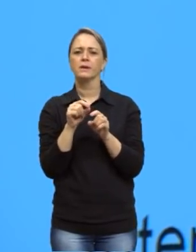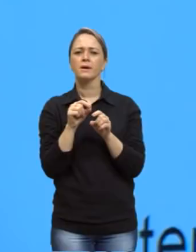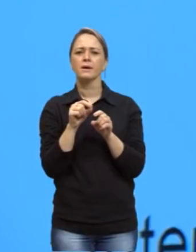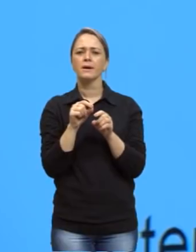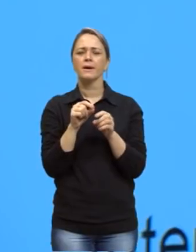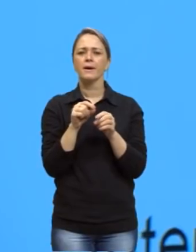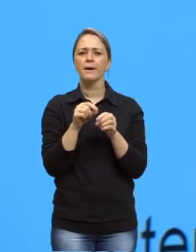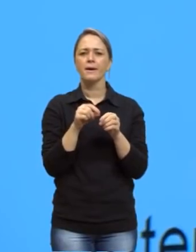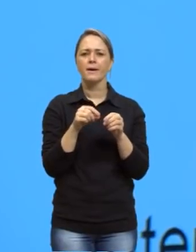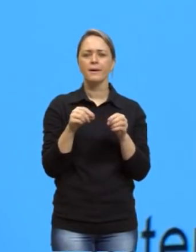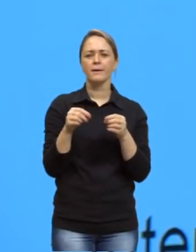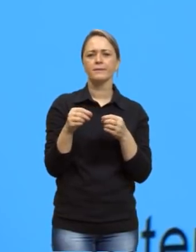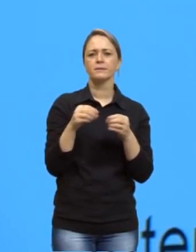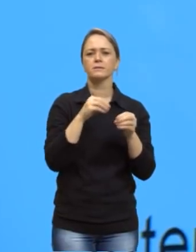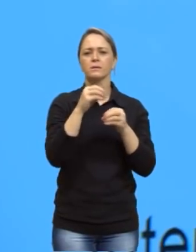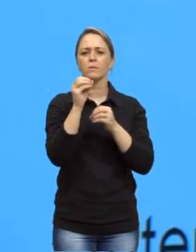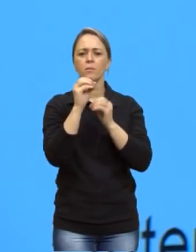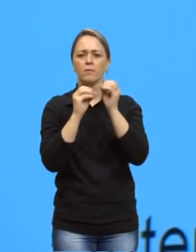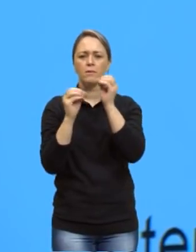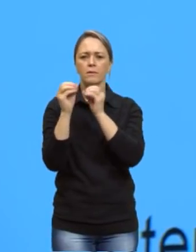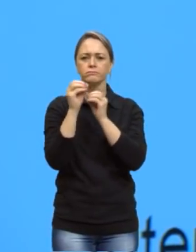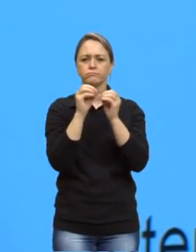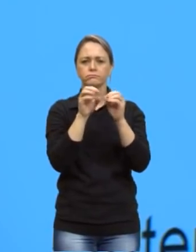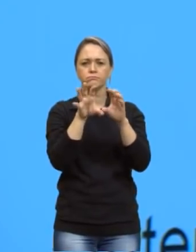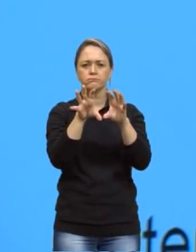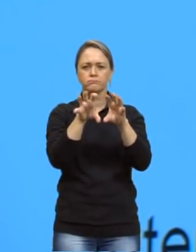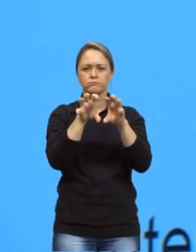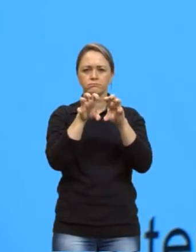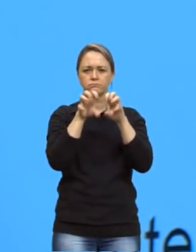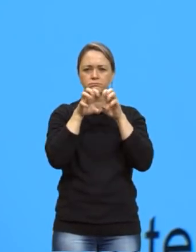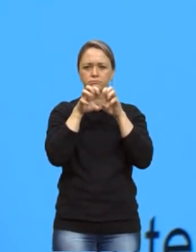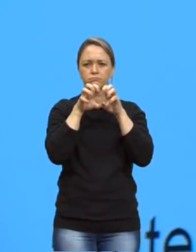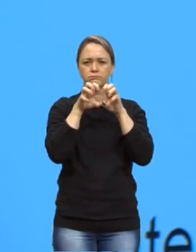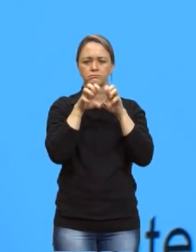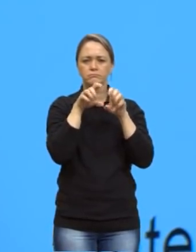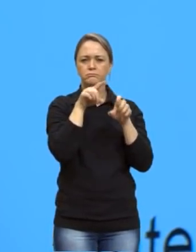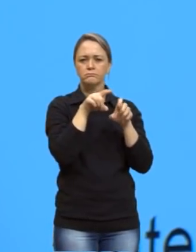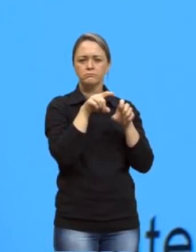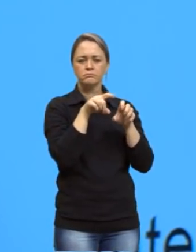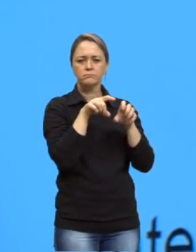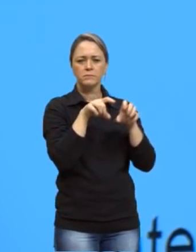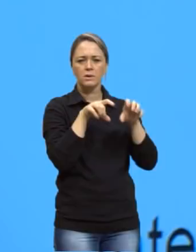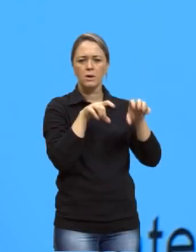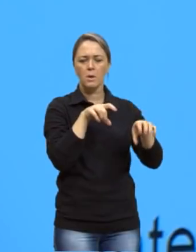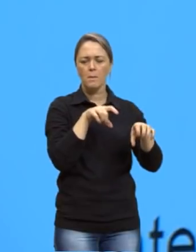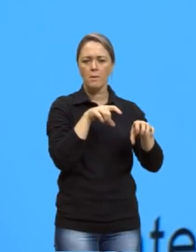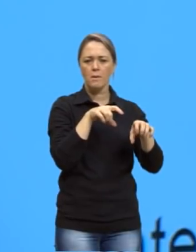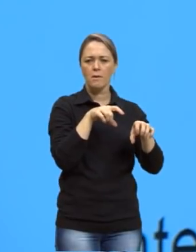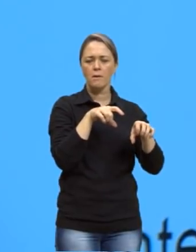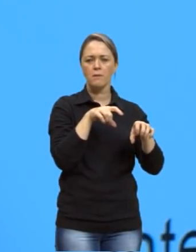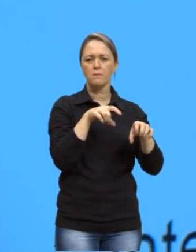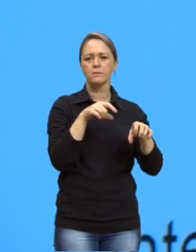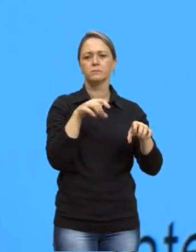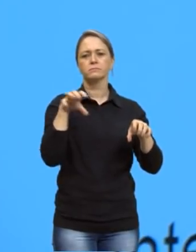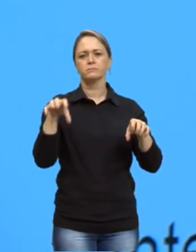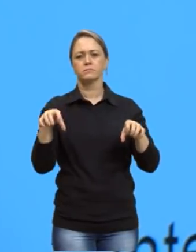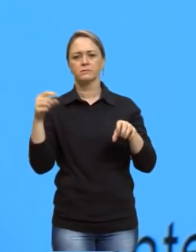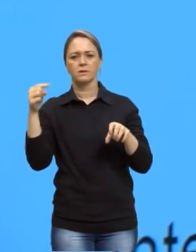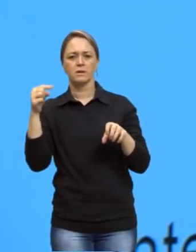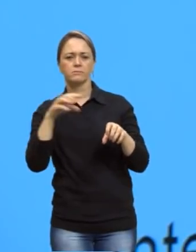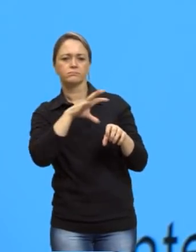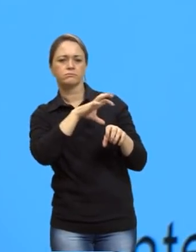moléculas vão funcionar com um imãs ou seja o polo negativo vai ser atraído pelo polo